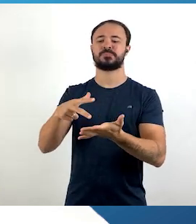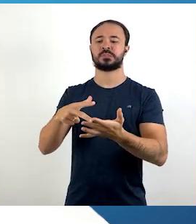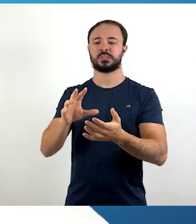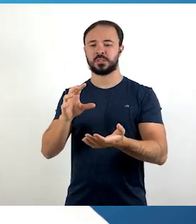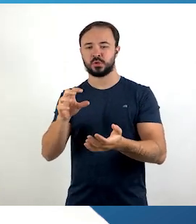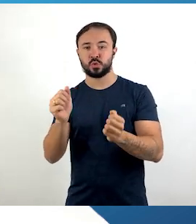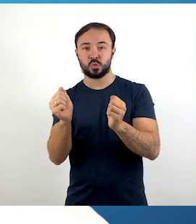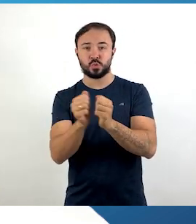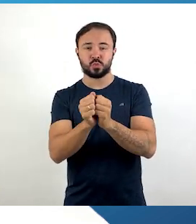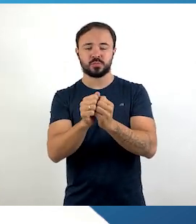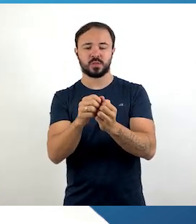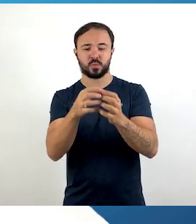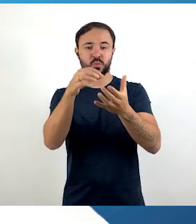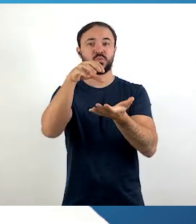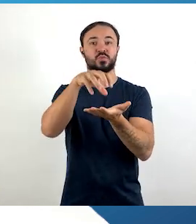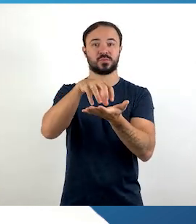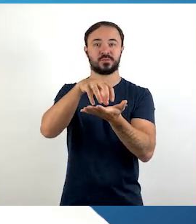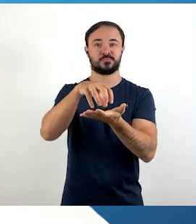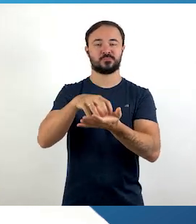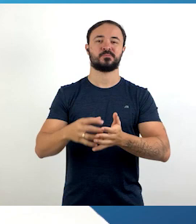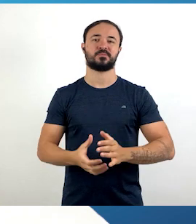estruturas centrais.